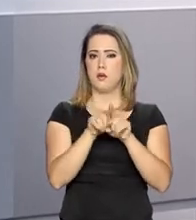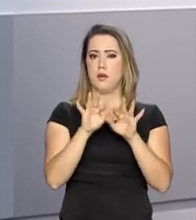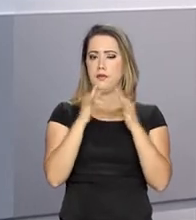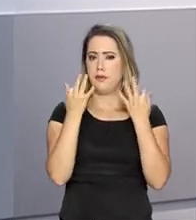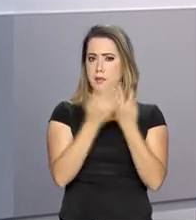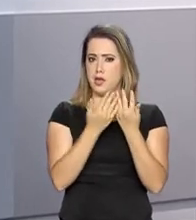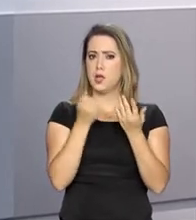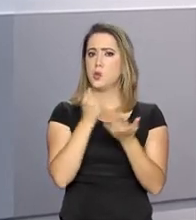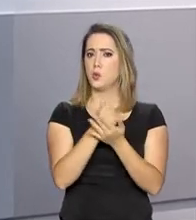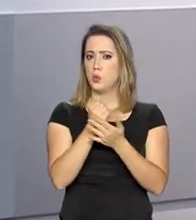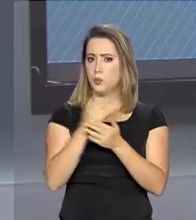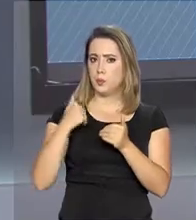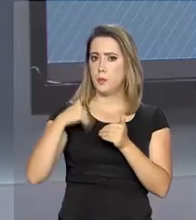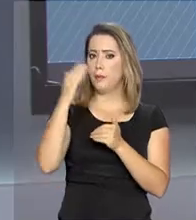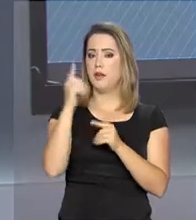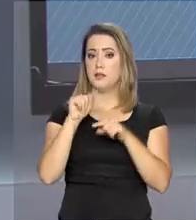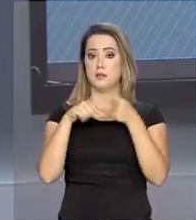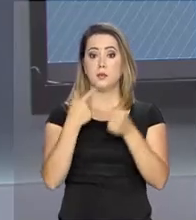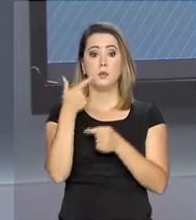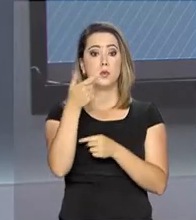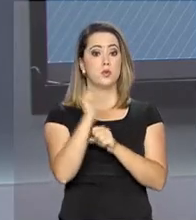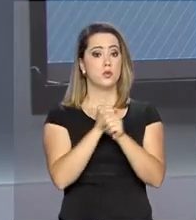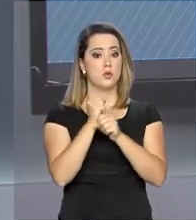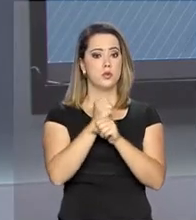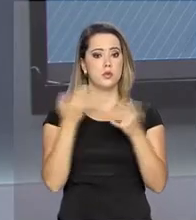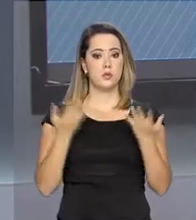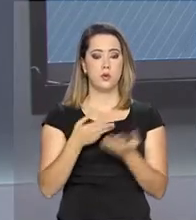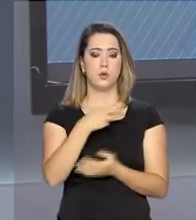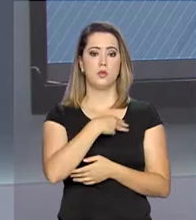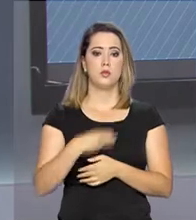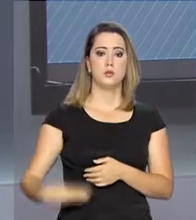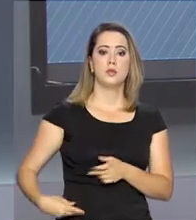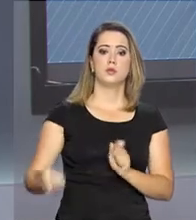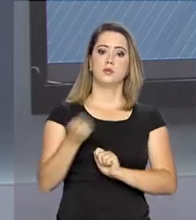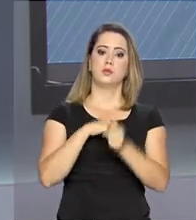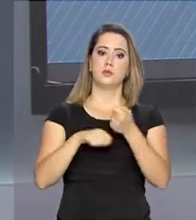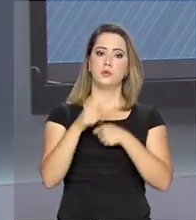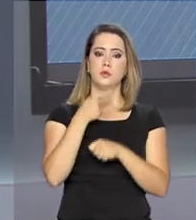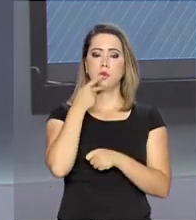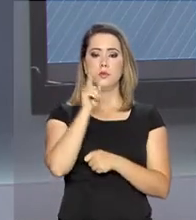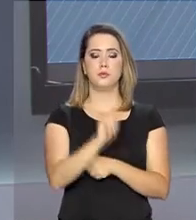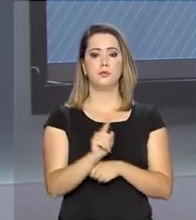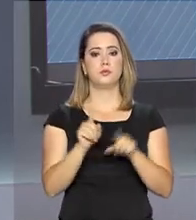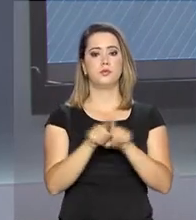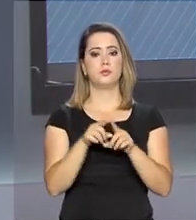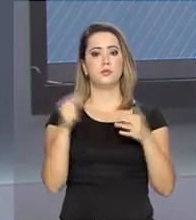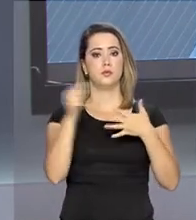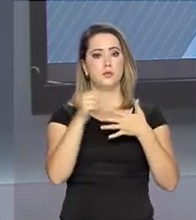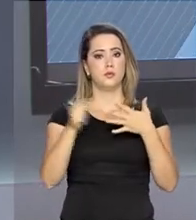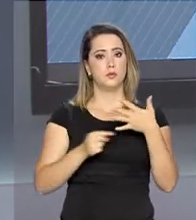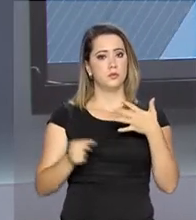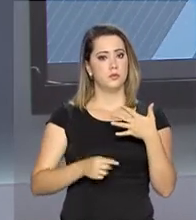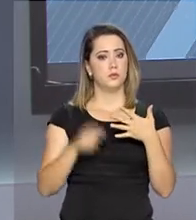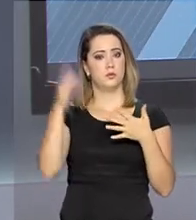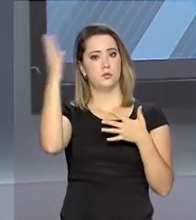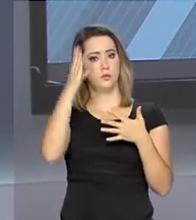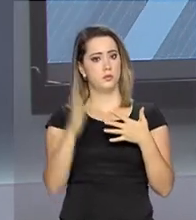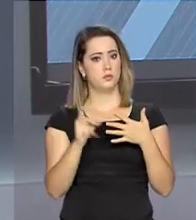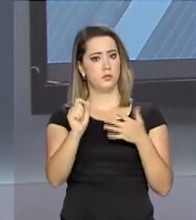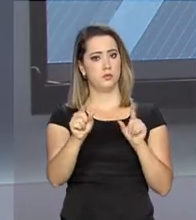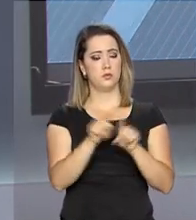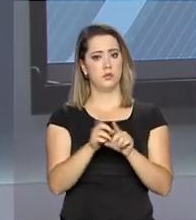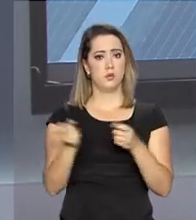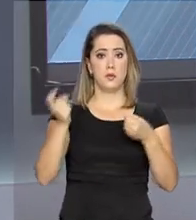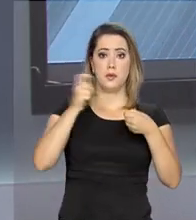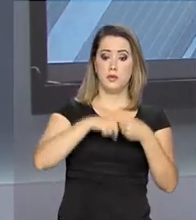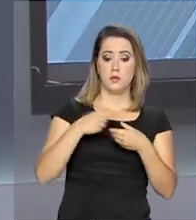mais de dois anos sobre esse assunto o ministro da fazenda e henrique meirelles disse que as medidas adotadas pelo governo para